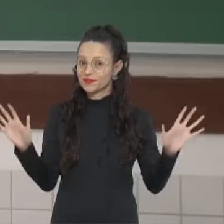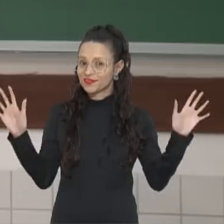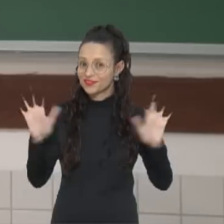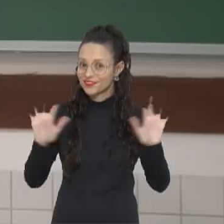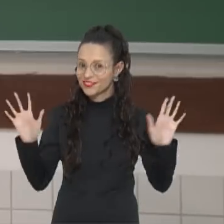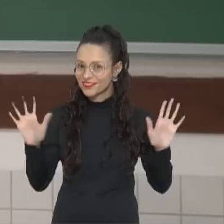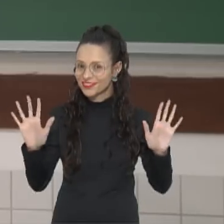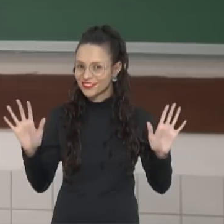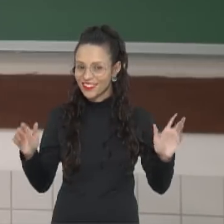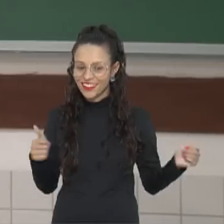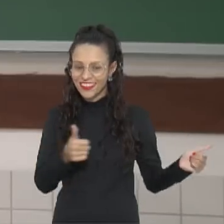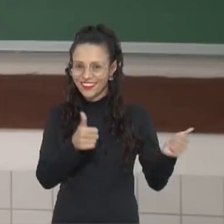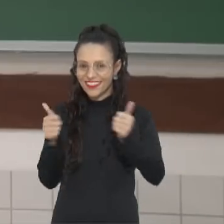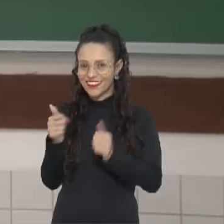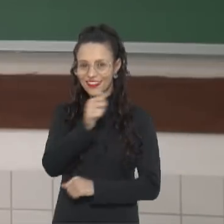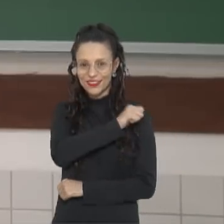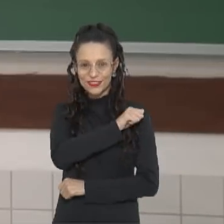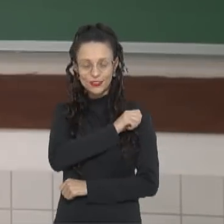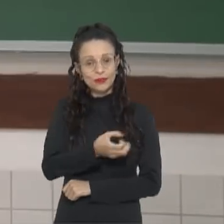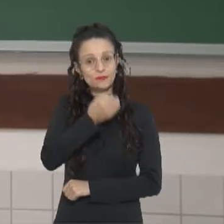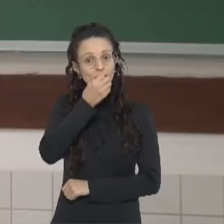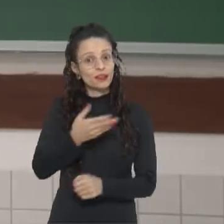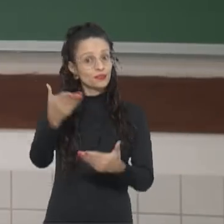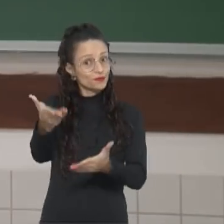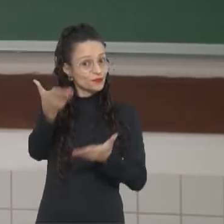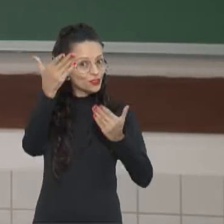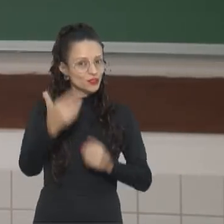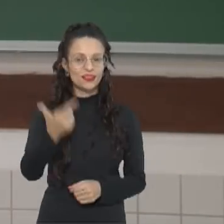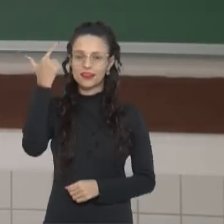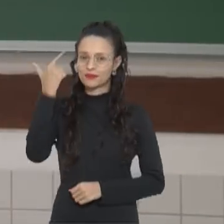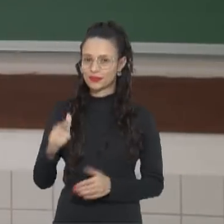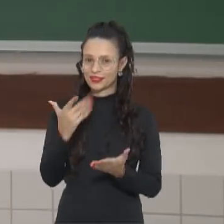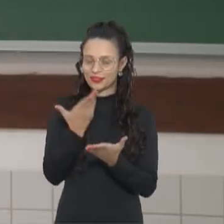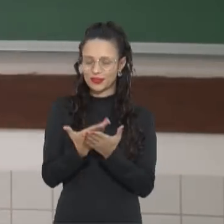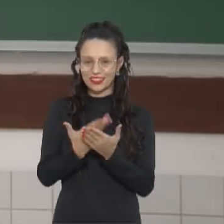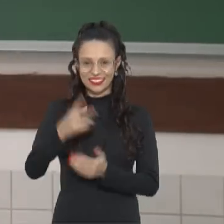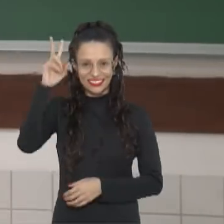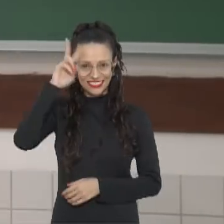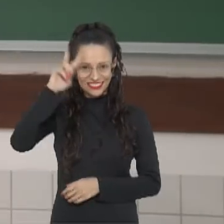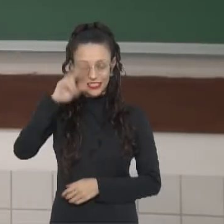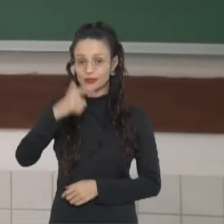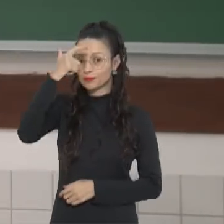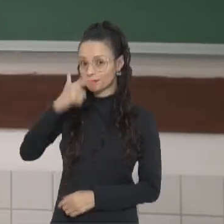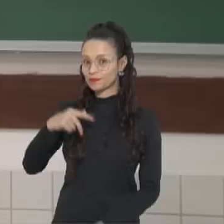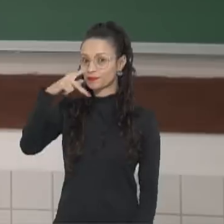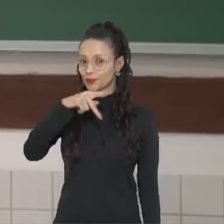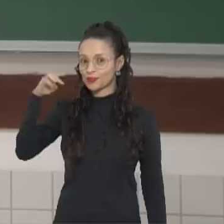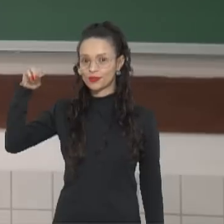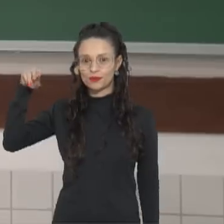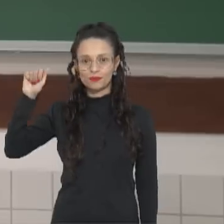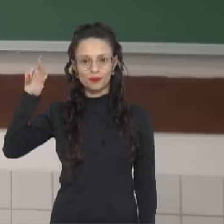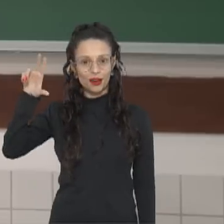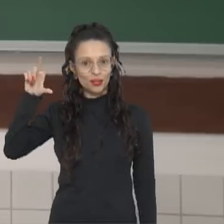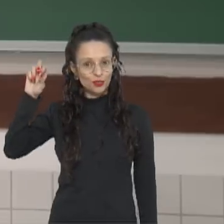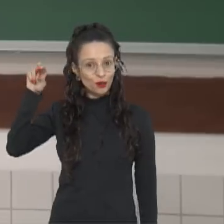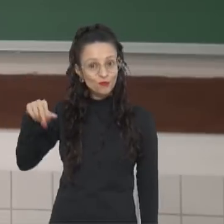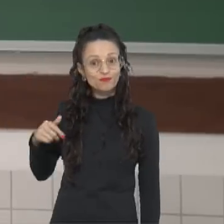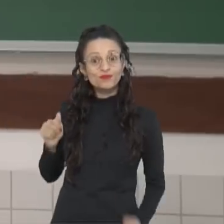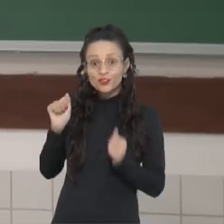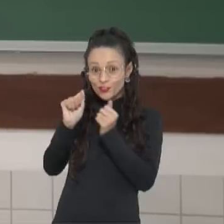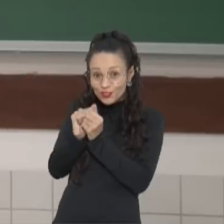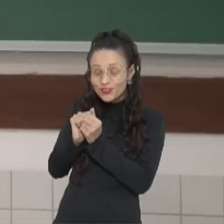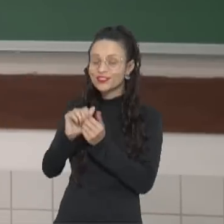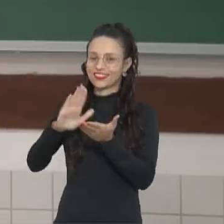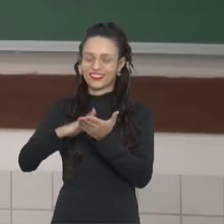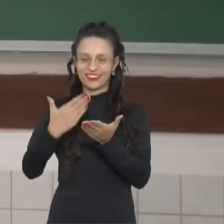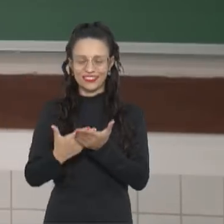aí, povo! Bem-vindos a mais uma aula de História. Eu sou o professor Marlon, junto comigo a